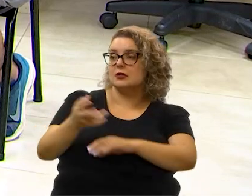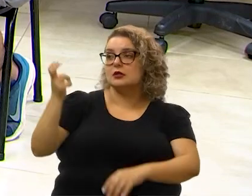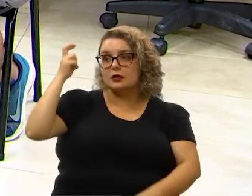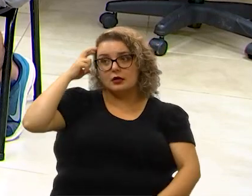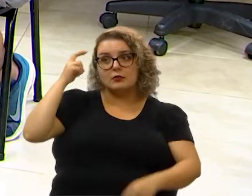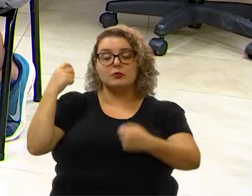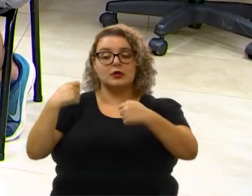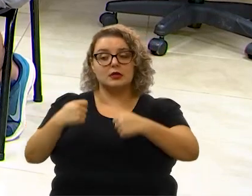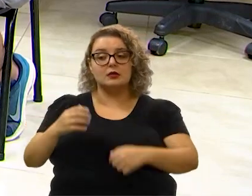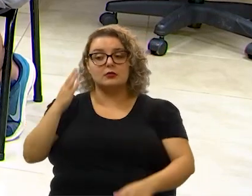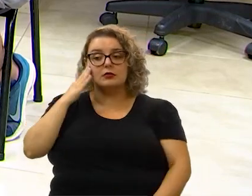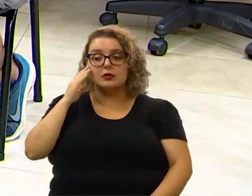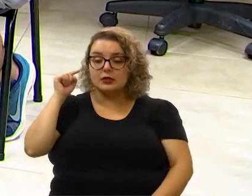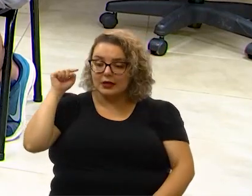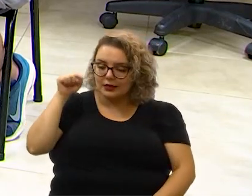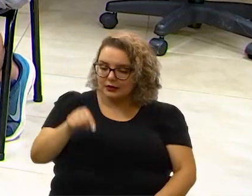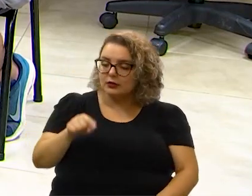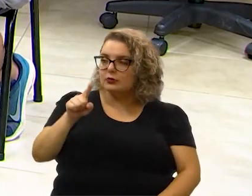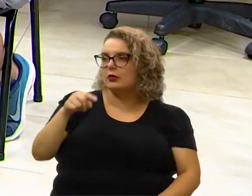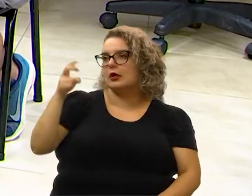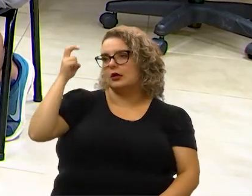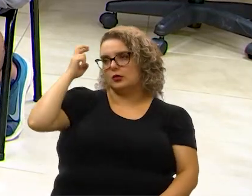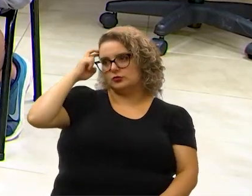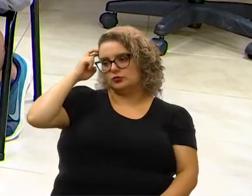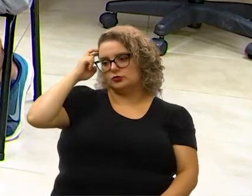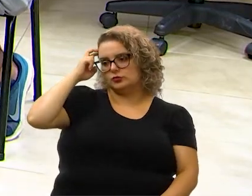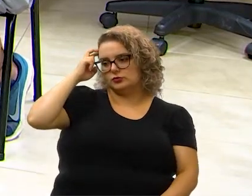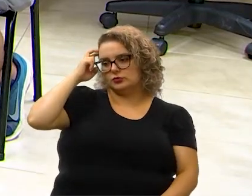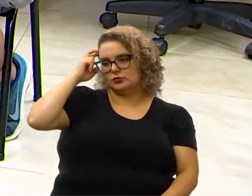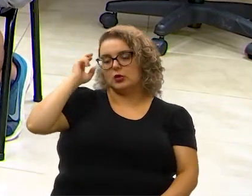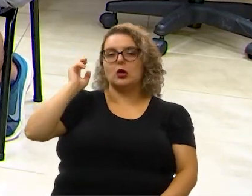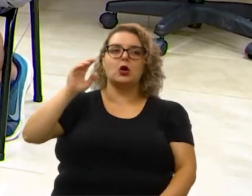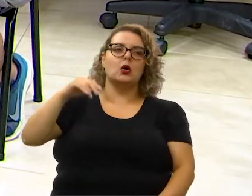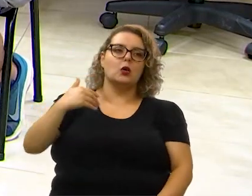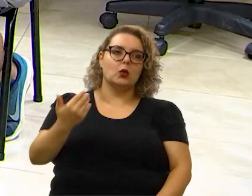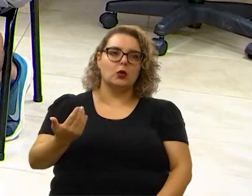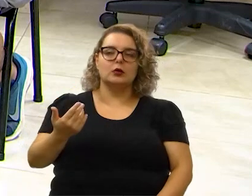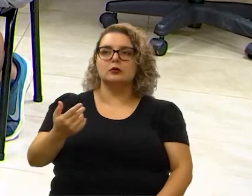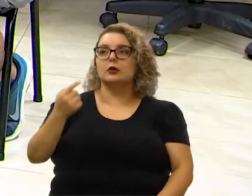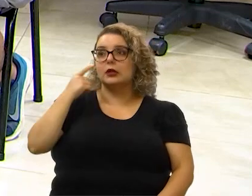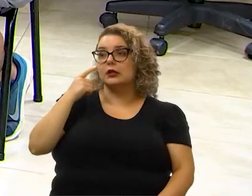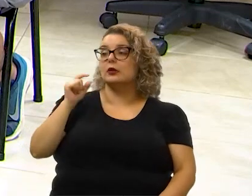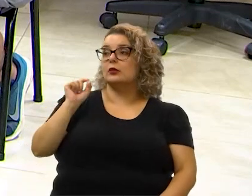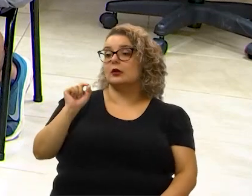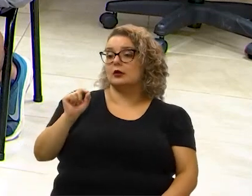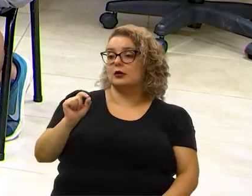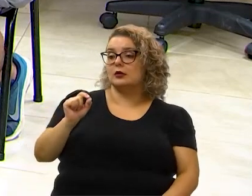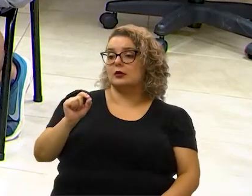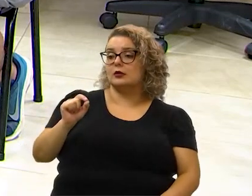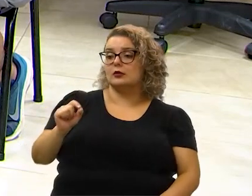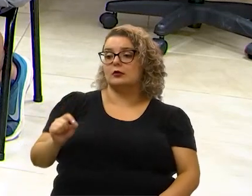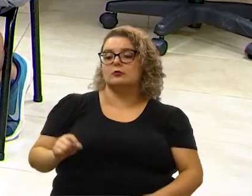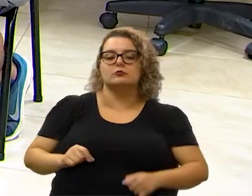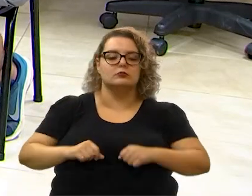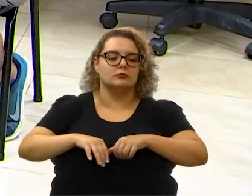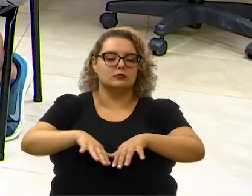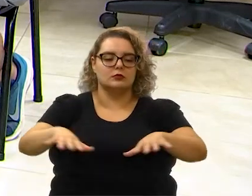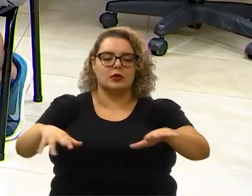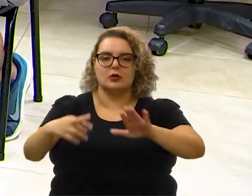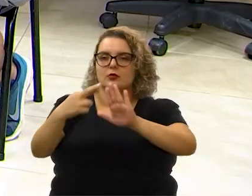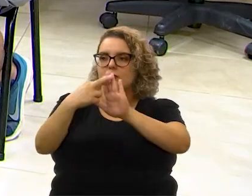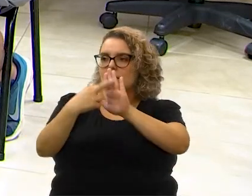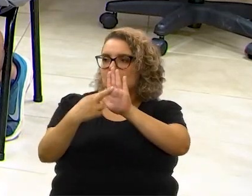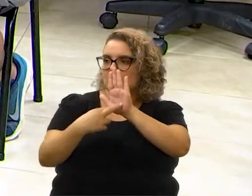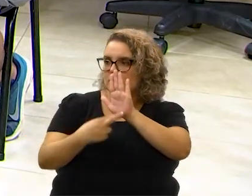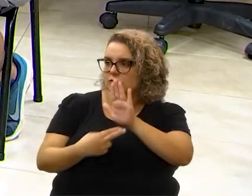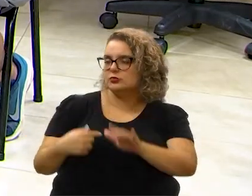tem que entender que aquilo é cultural. Então, quando nós fomos, assim, a ideia era o quê? Era ampliar o repertório de brincadeiras